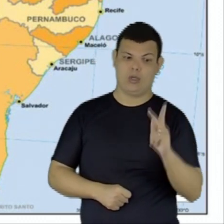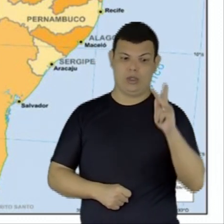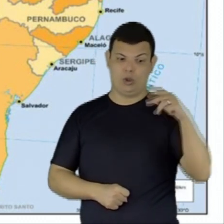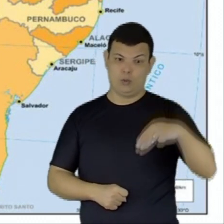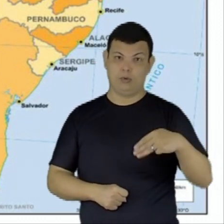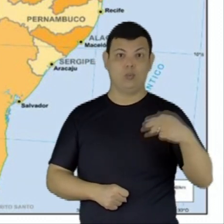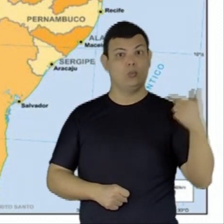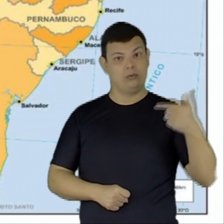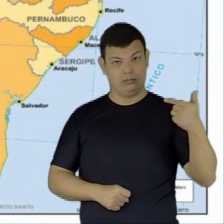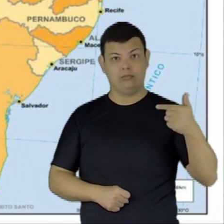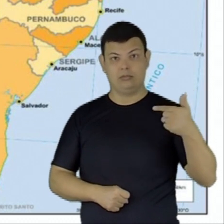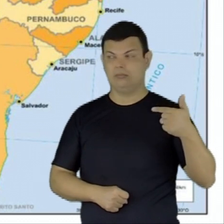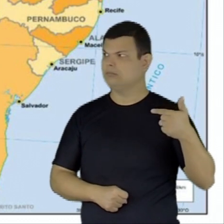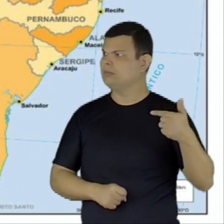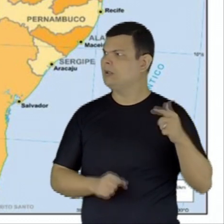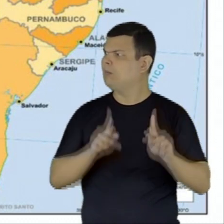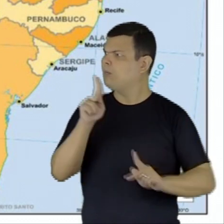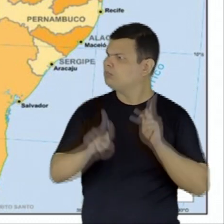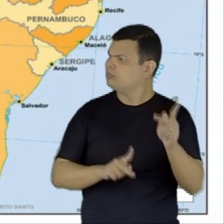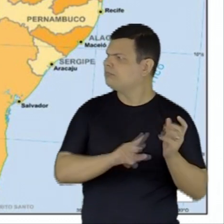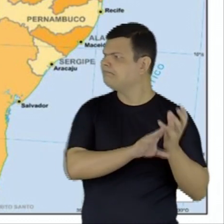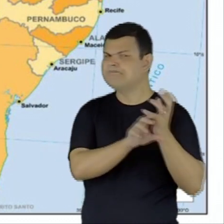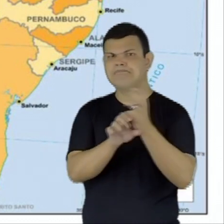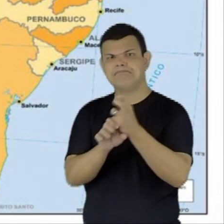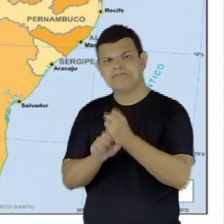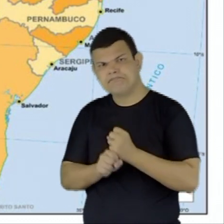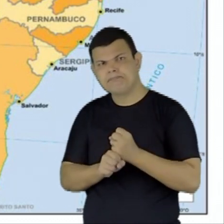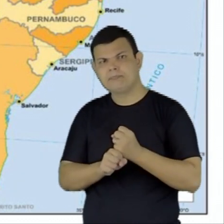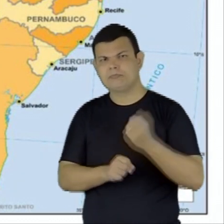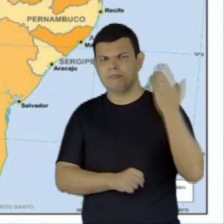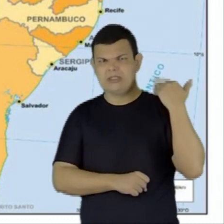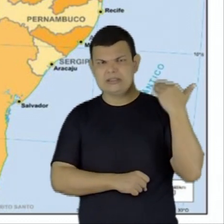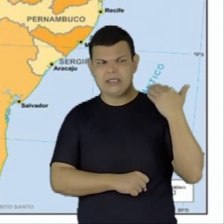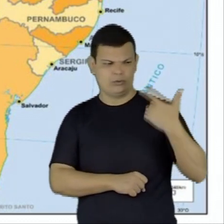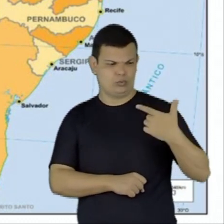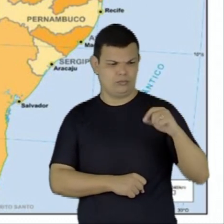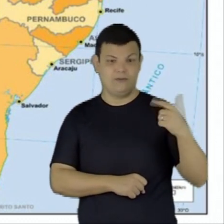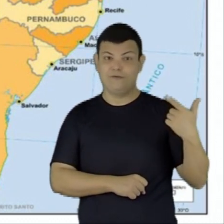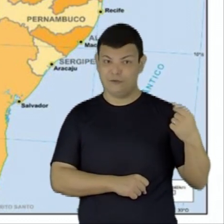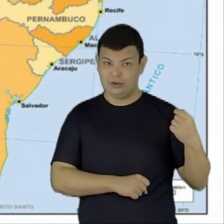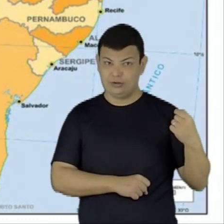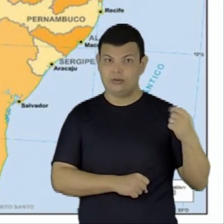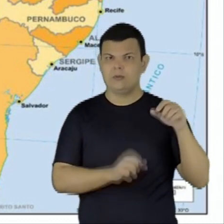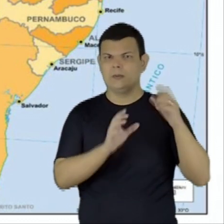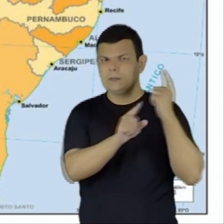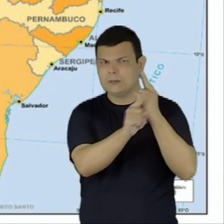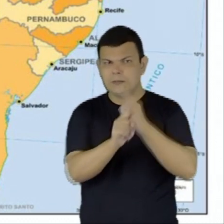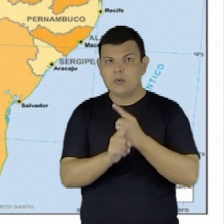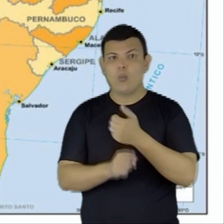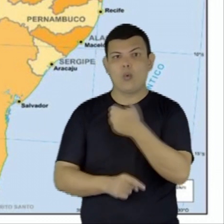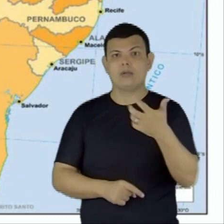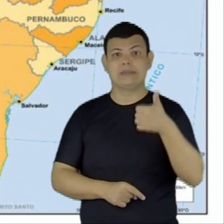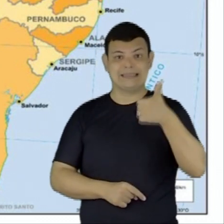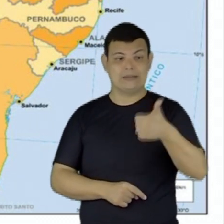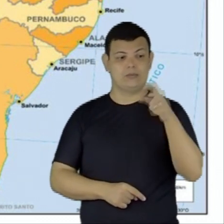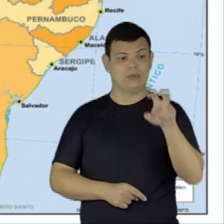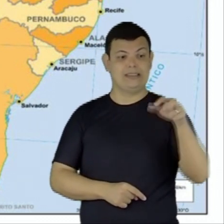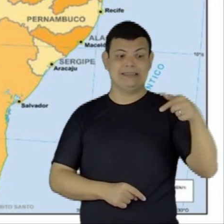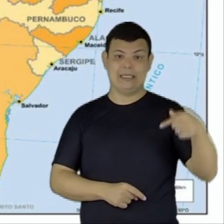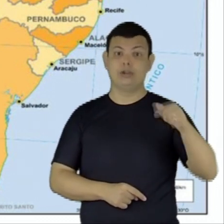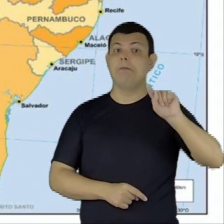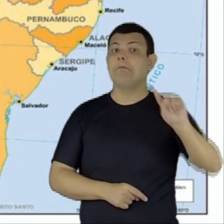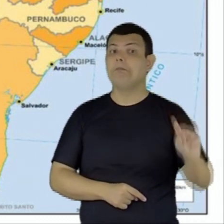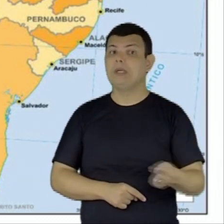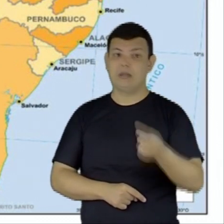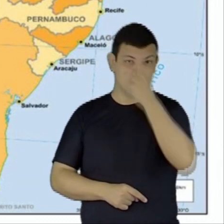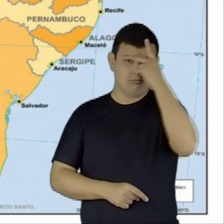quilômetros quadrados. E a população, ó, segundo os dados agora de julho do IBGE, tem mais de 157